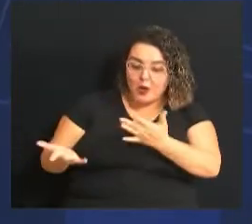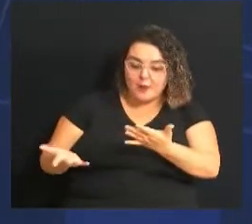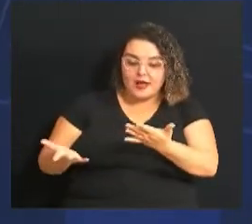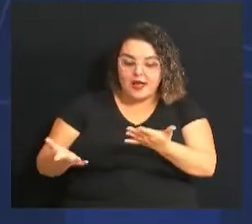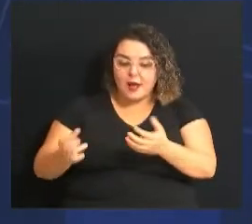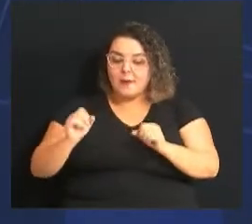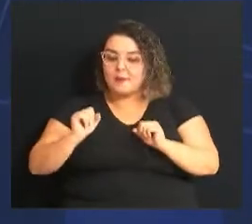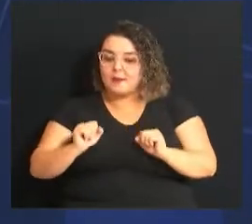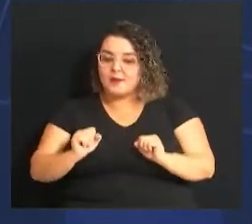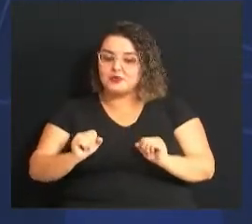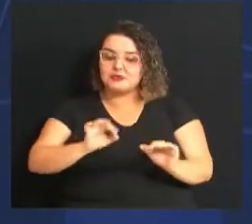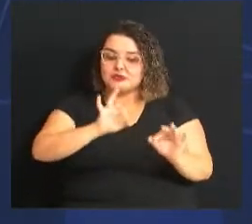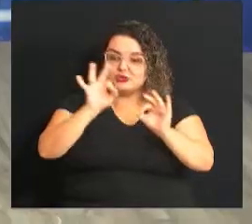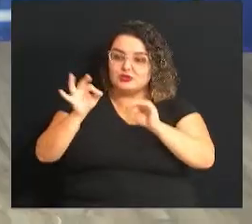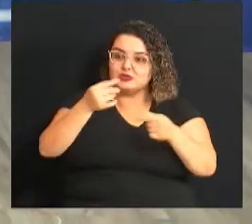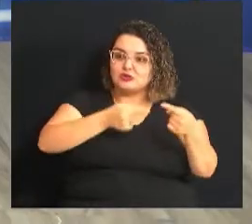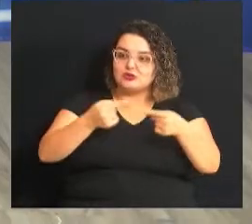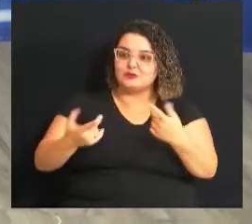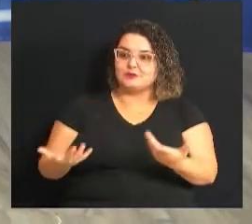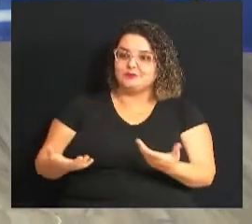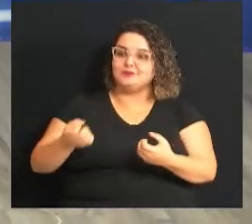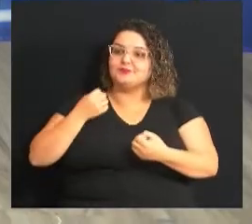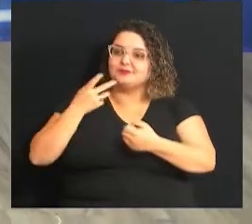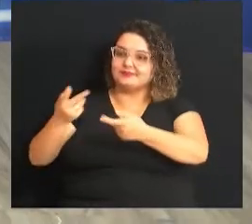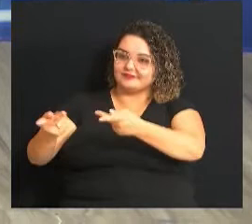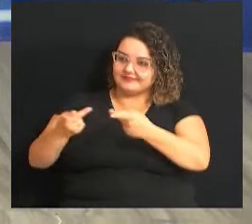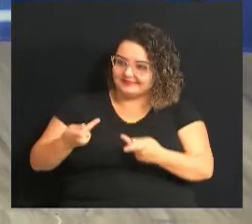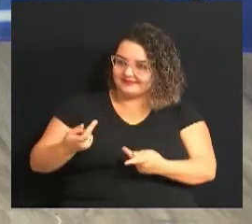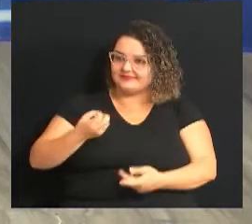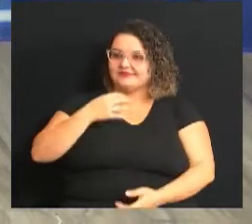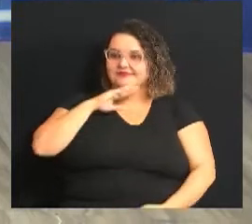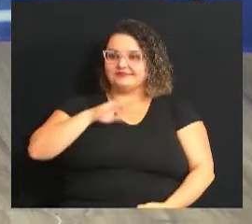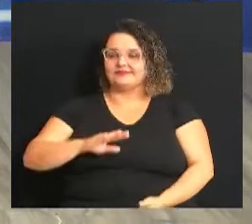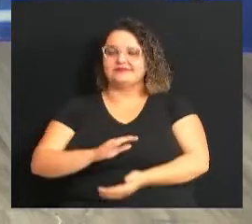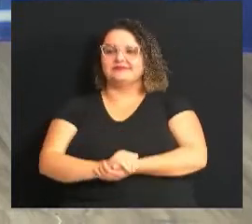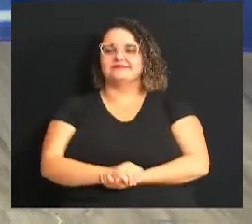acompanhar atentamente as discussões. Seja bem-vinda e boa tarde.